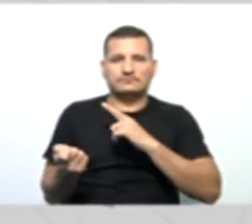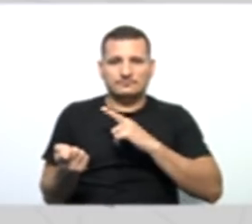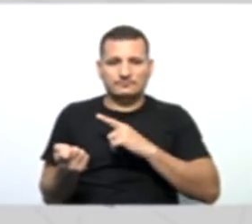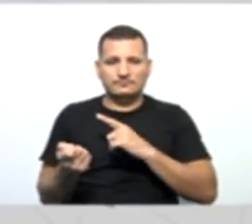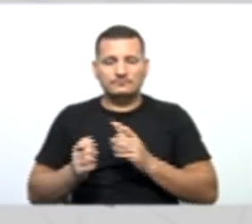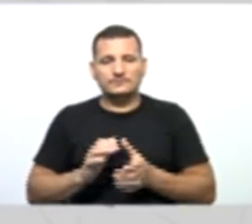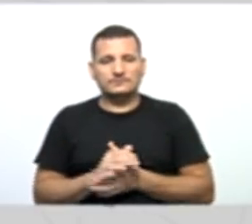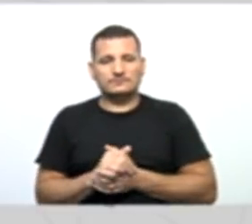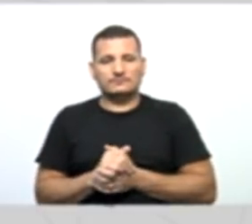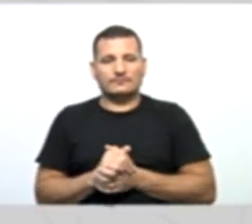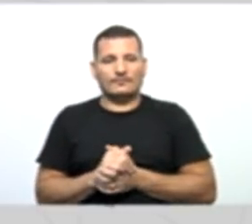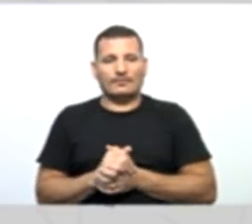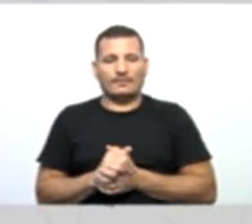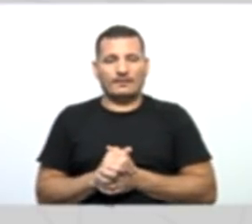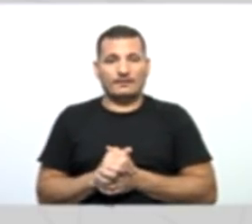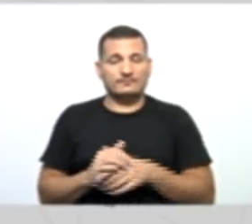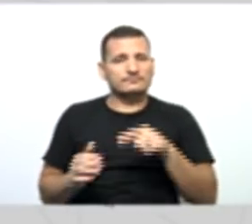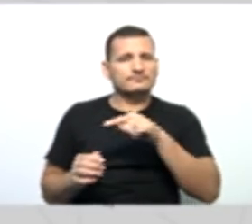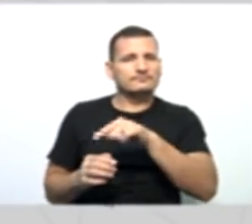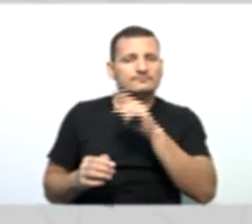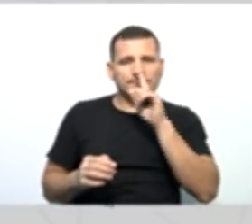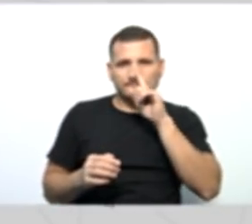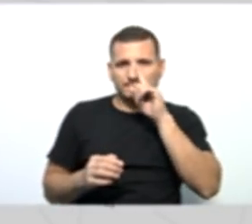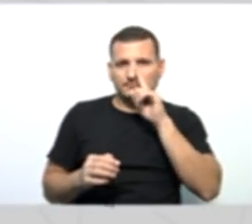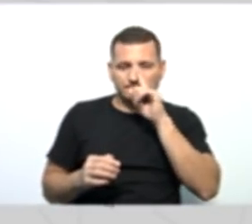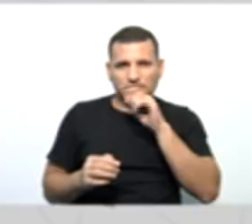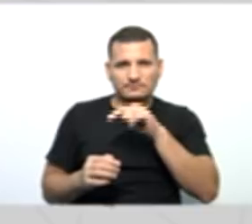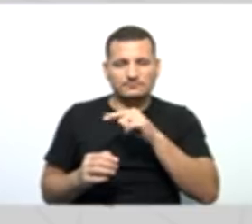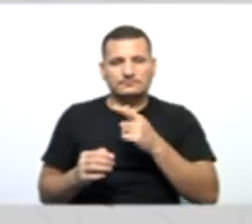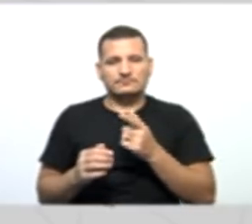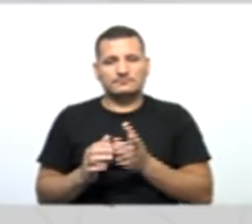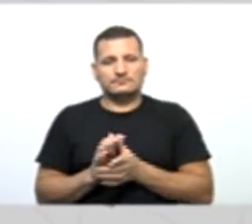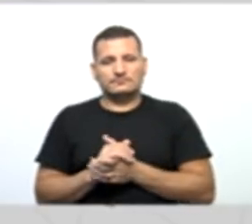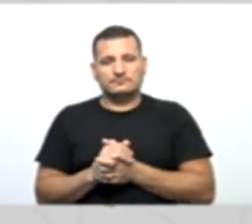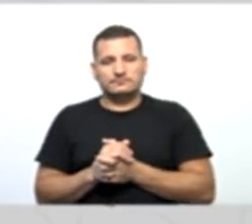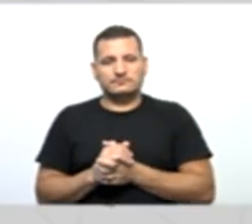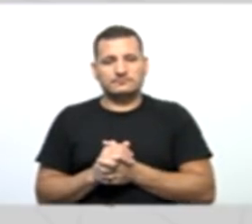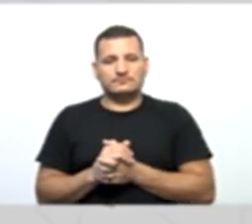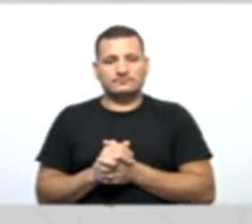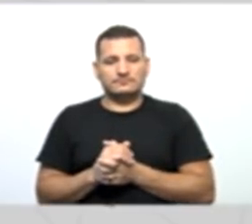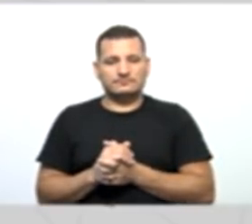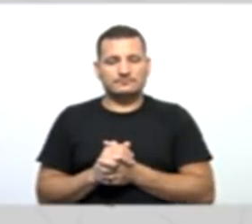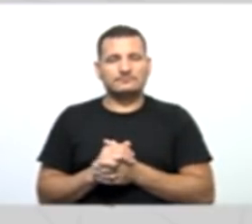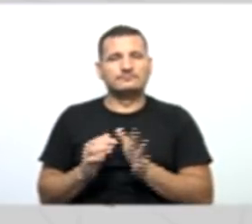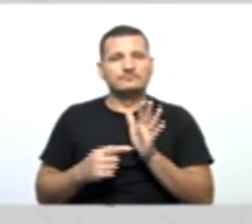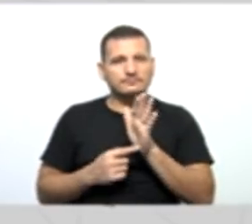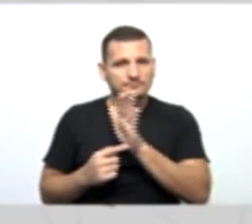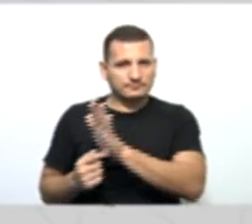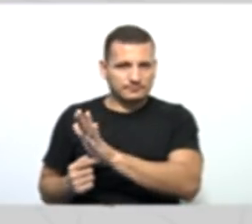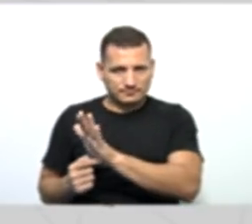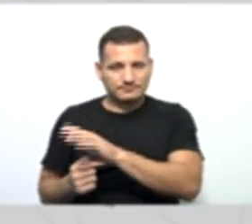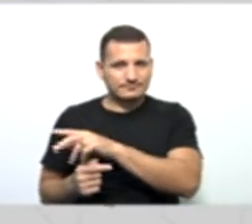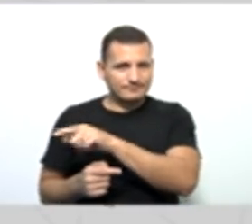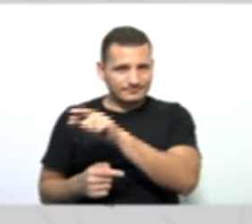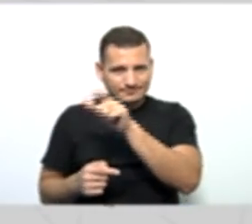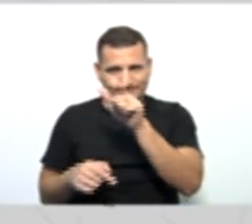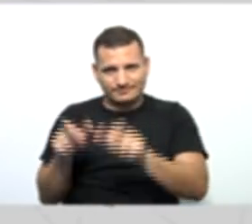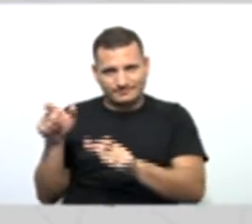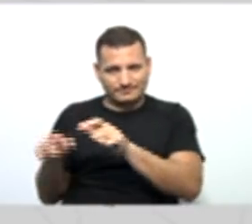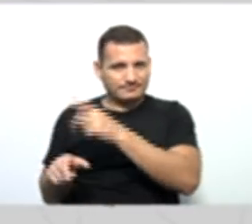né? Nessas situações de risco, vamos dizer assim, de socorro às vítimas,